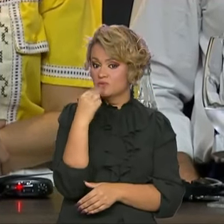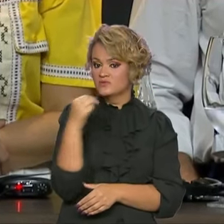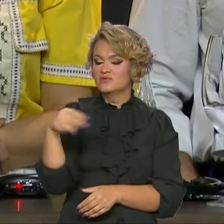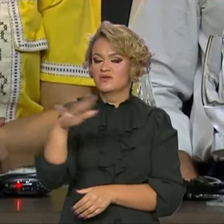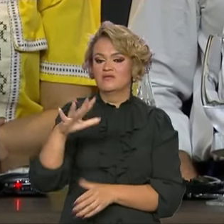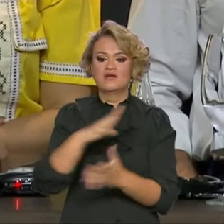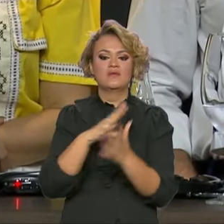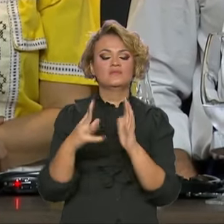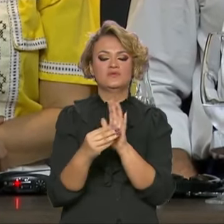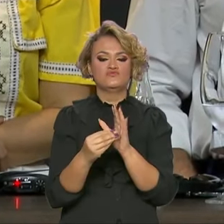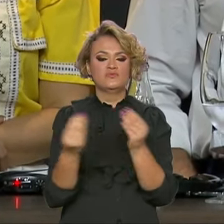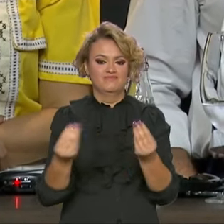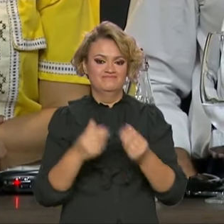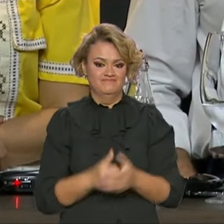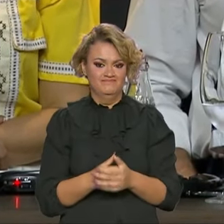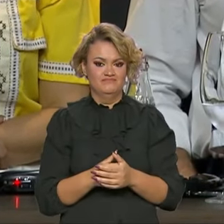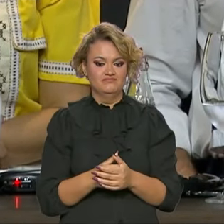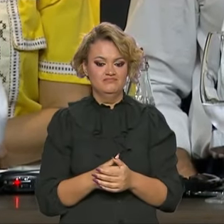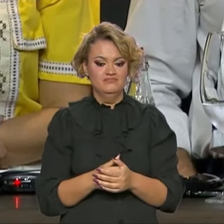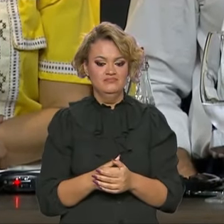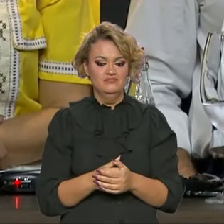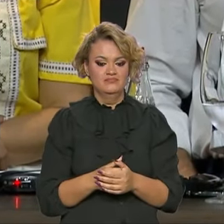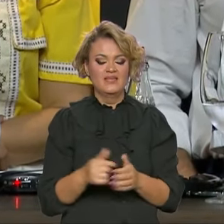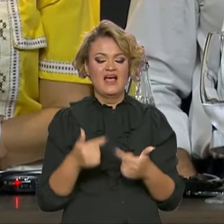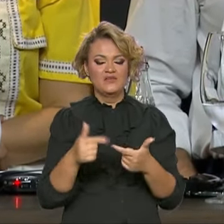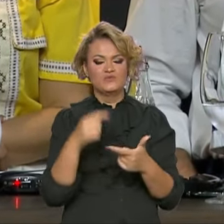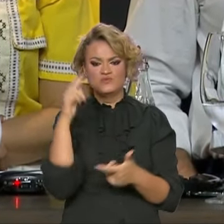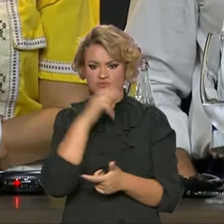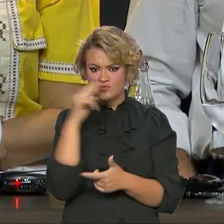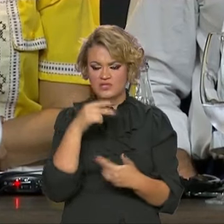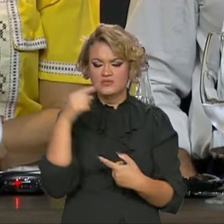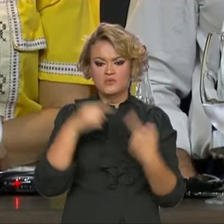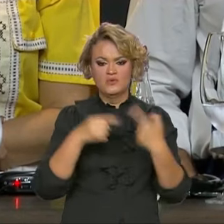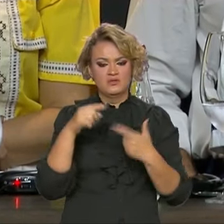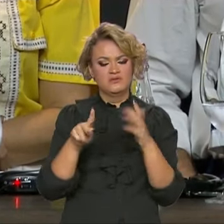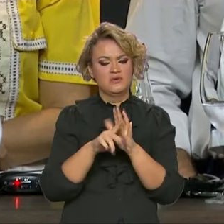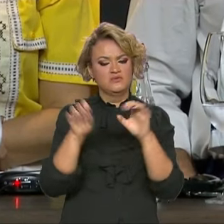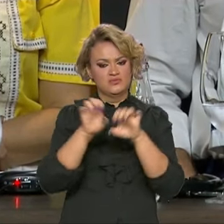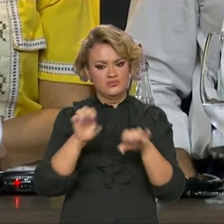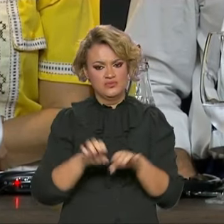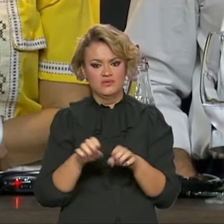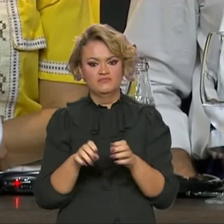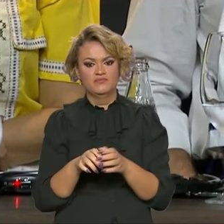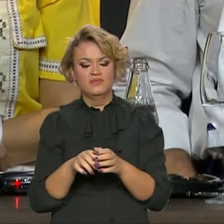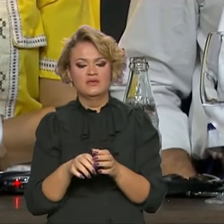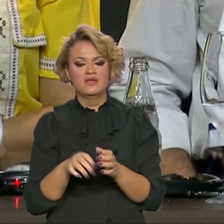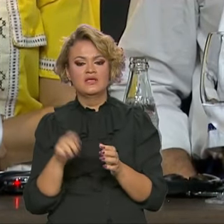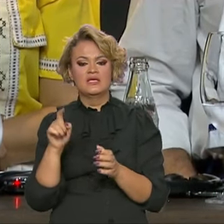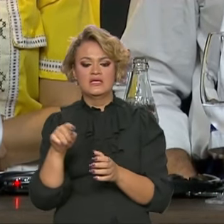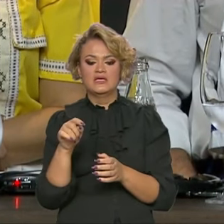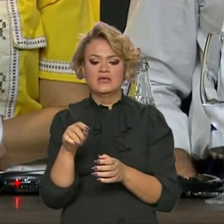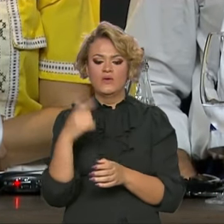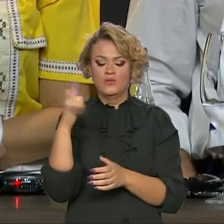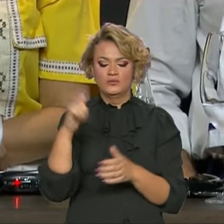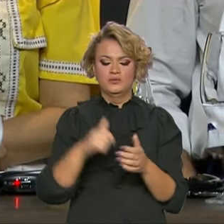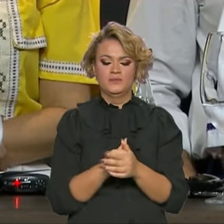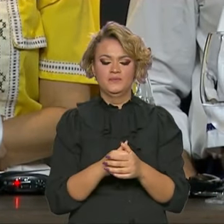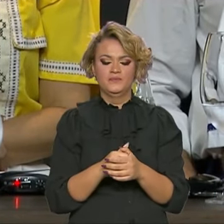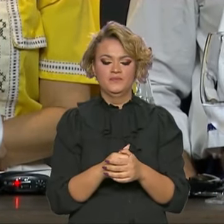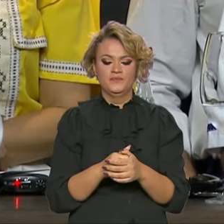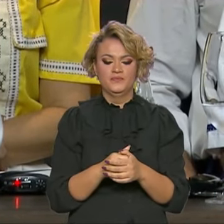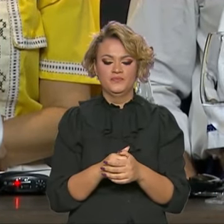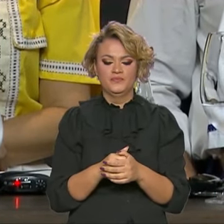região amazônica, ações emergenciais e políticas estruturantes. Plenárias 5,